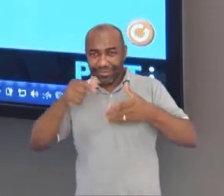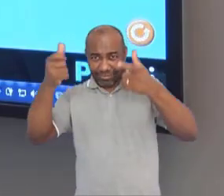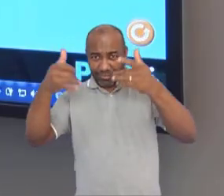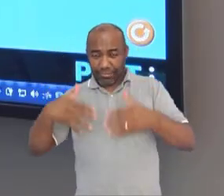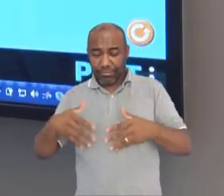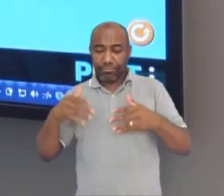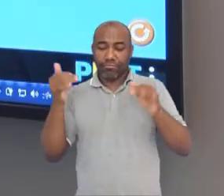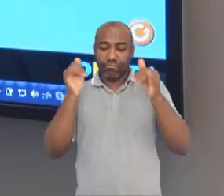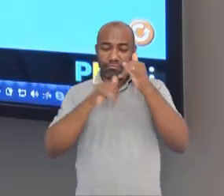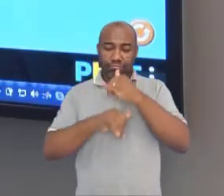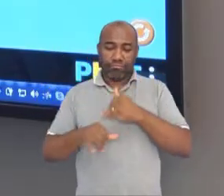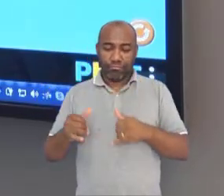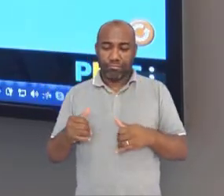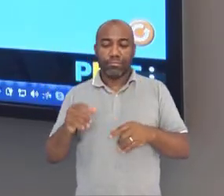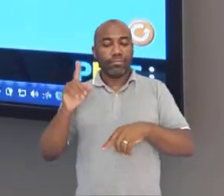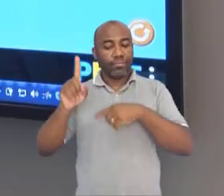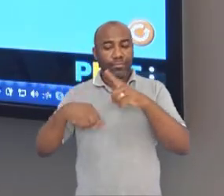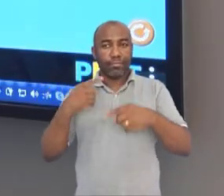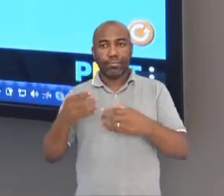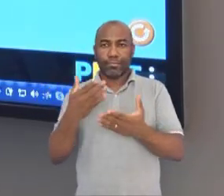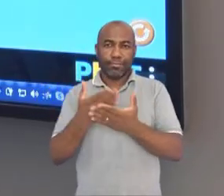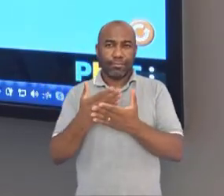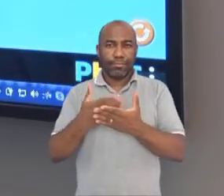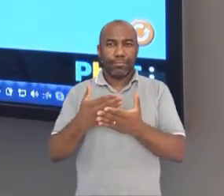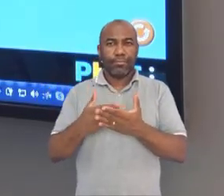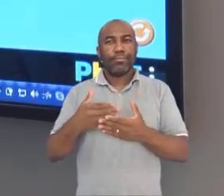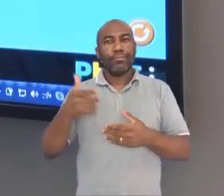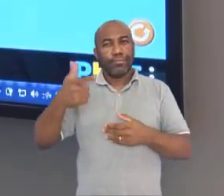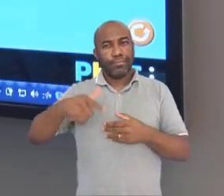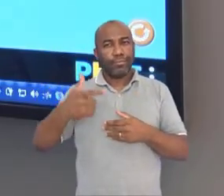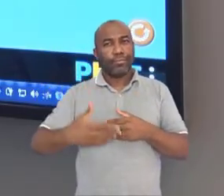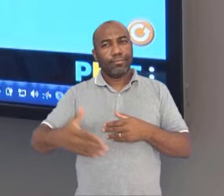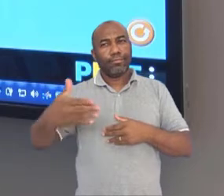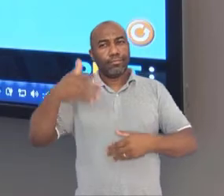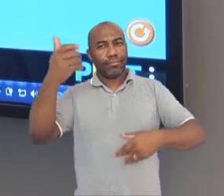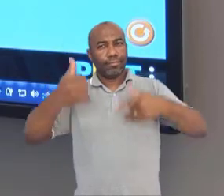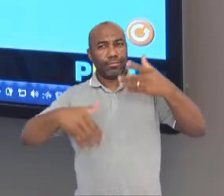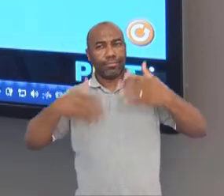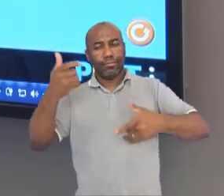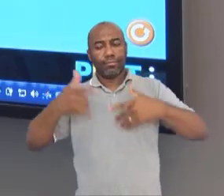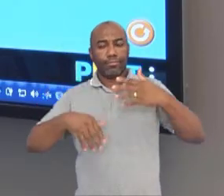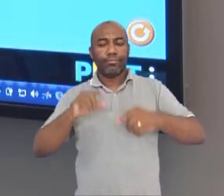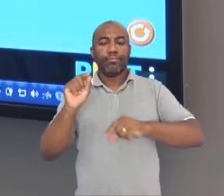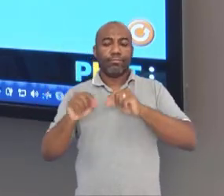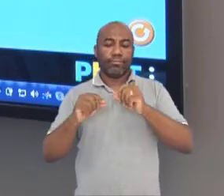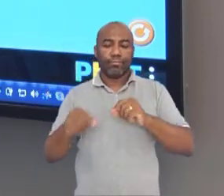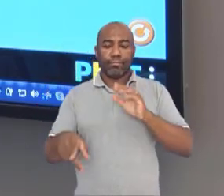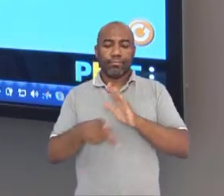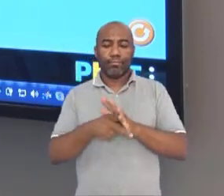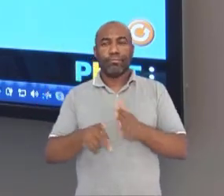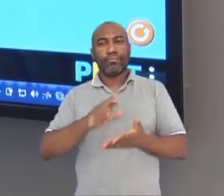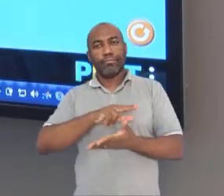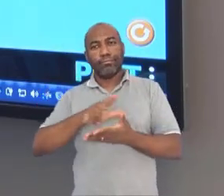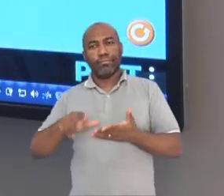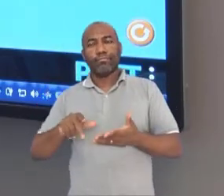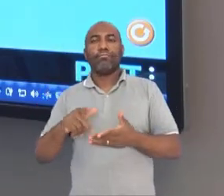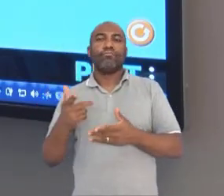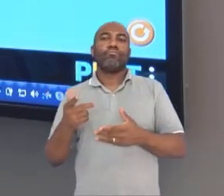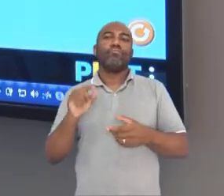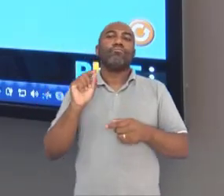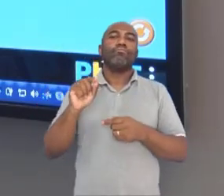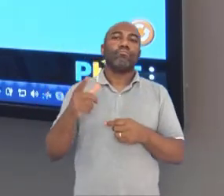numa aula que nós teremos, falaremos da segunda lei de Ohm, que é abordar